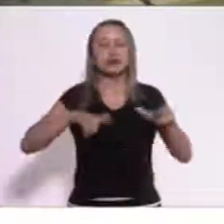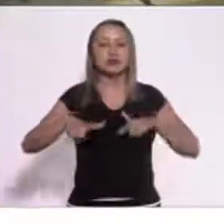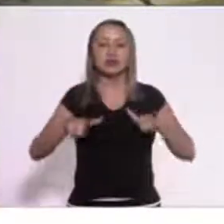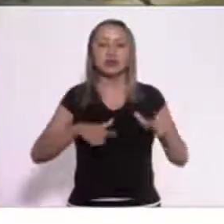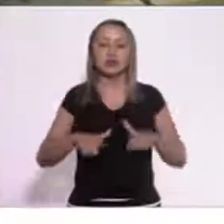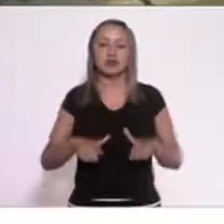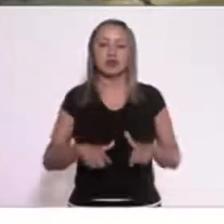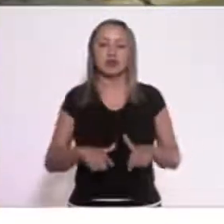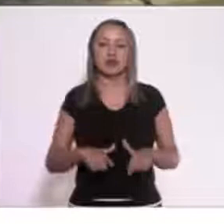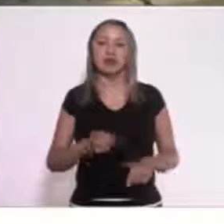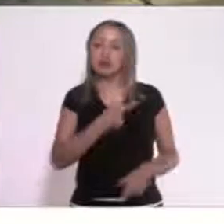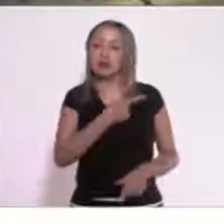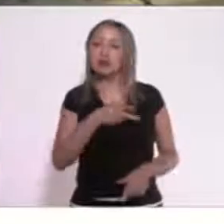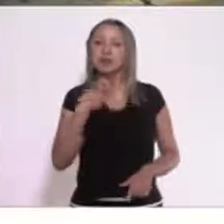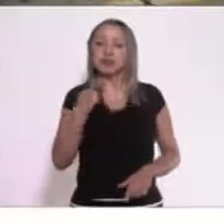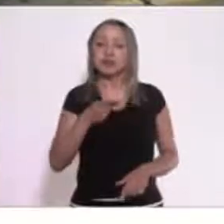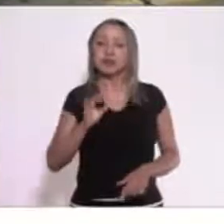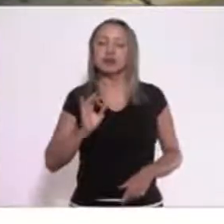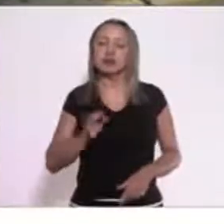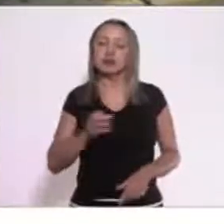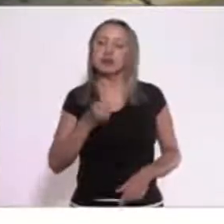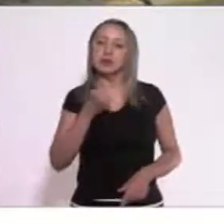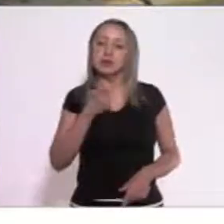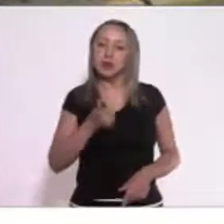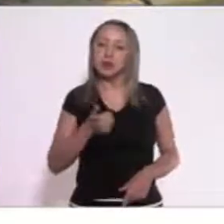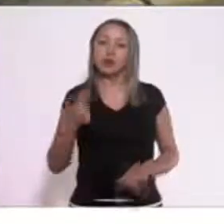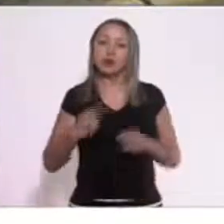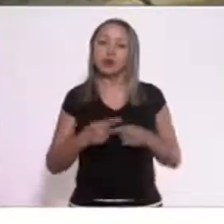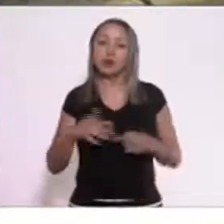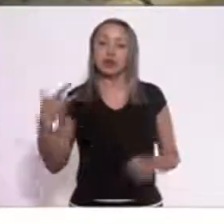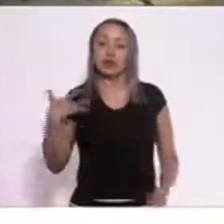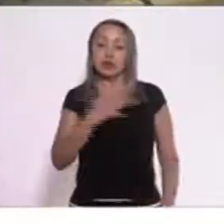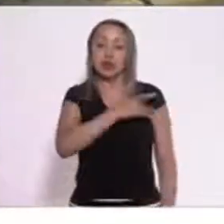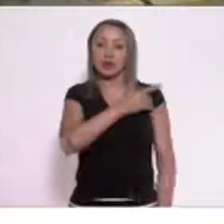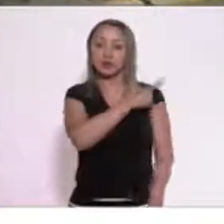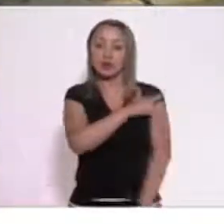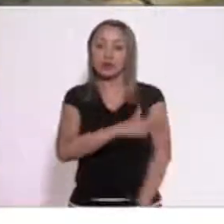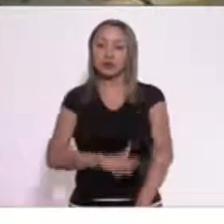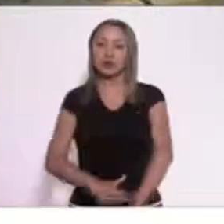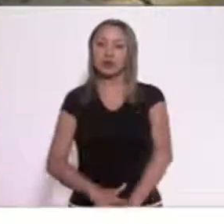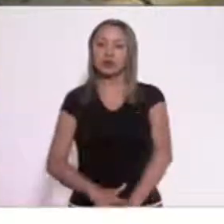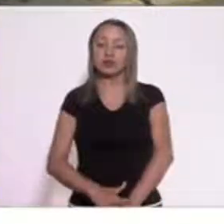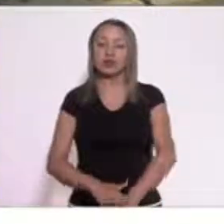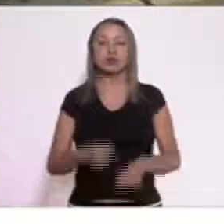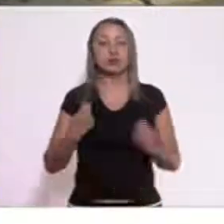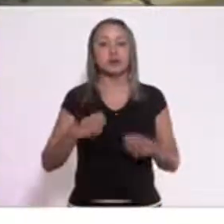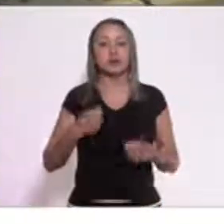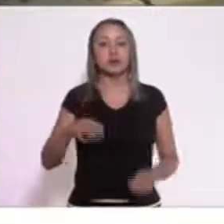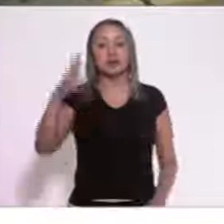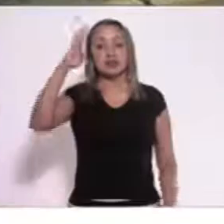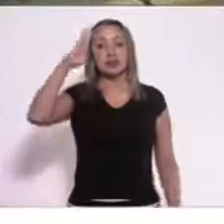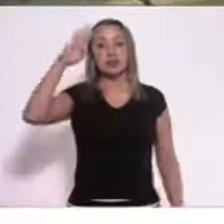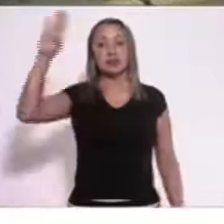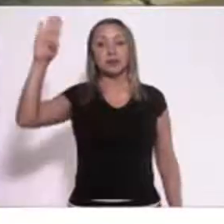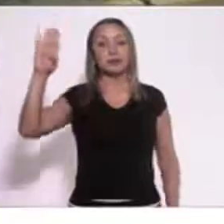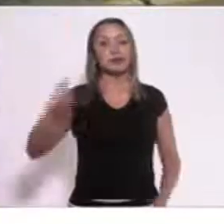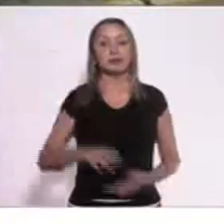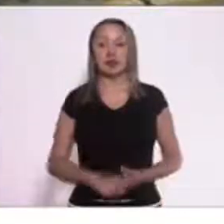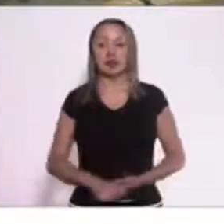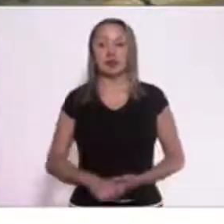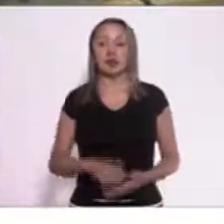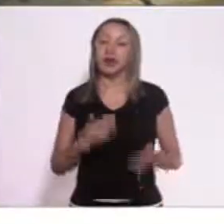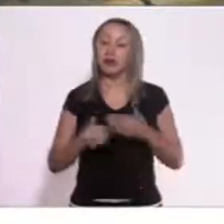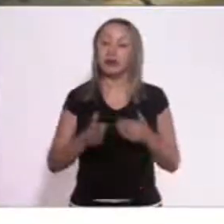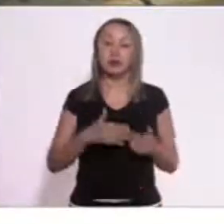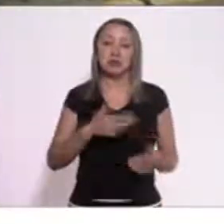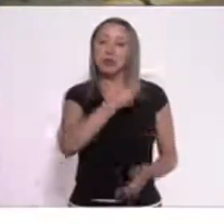Vossa Excelência, colocar essa questão, porque saúde e educação deveria ser prioridade em qualquer